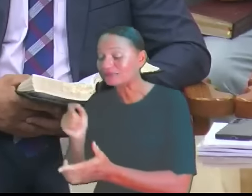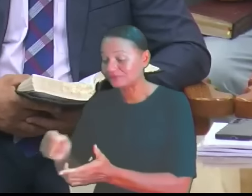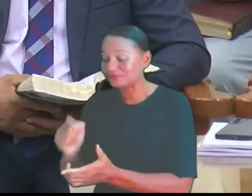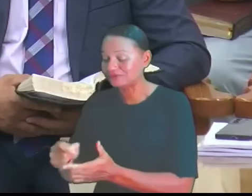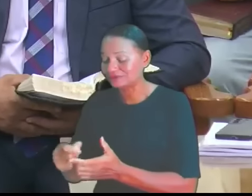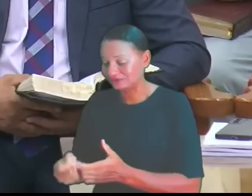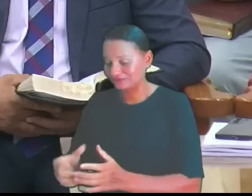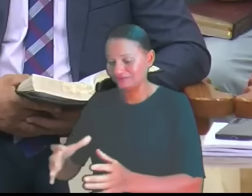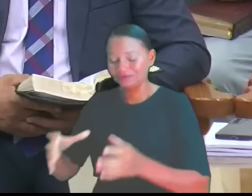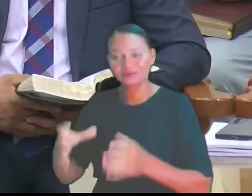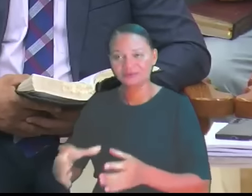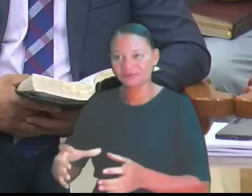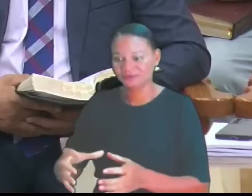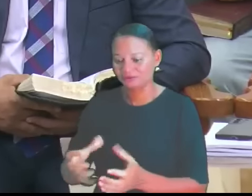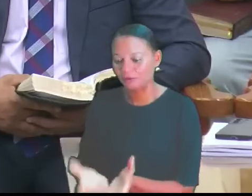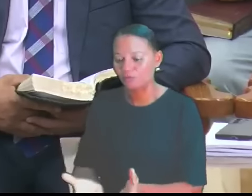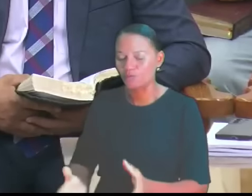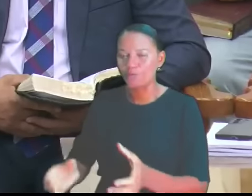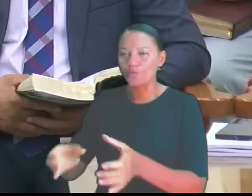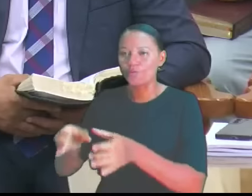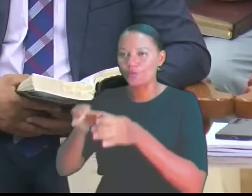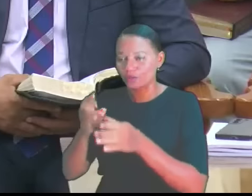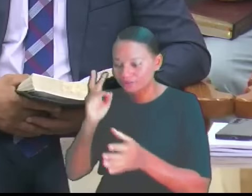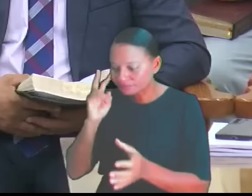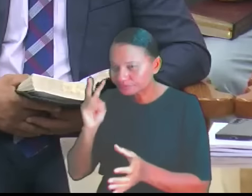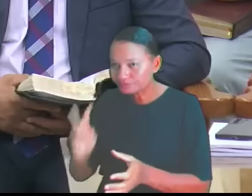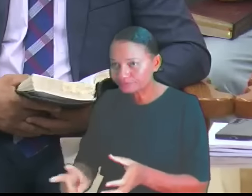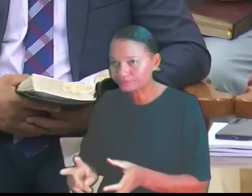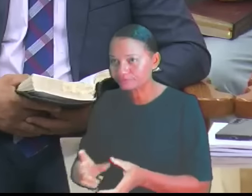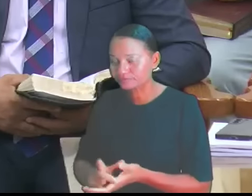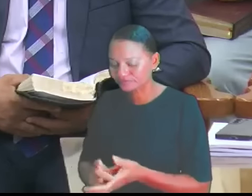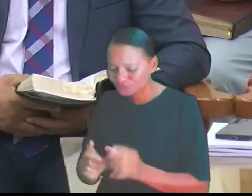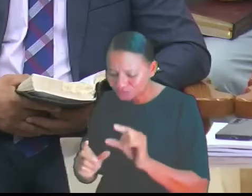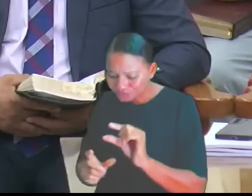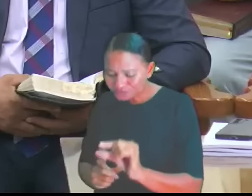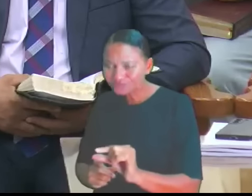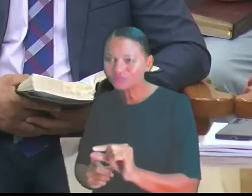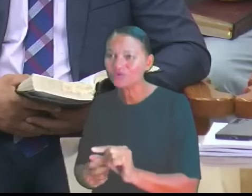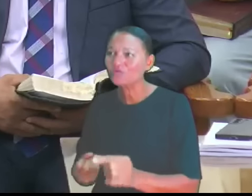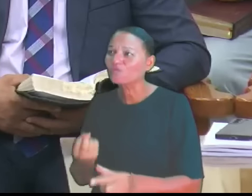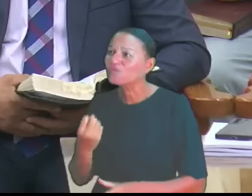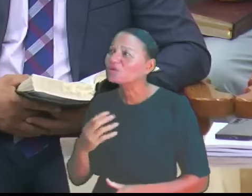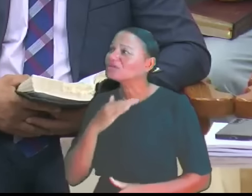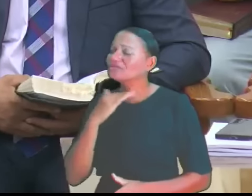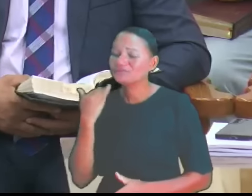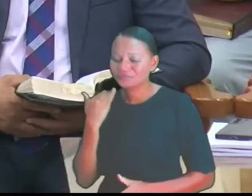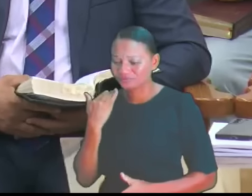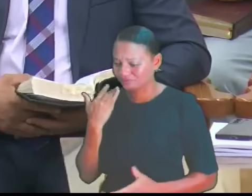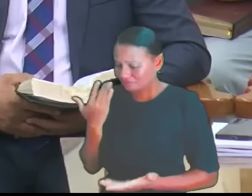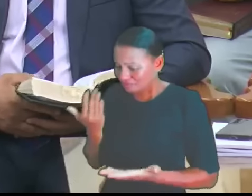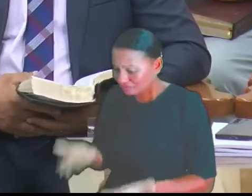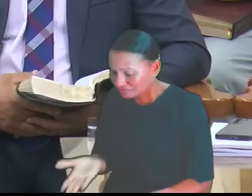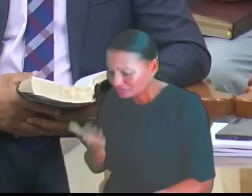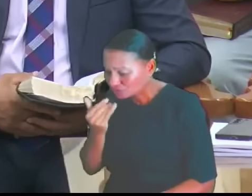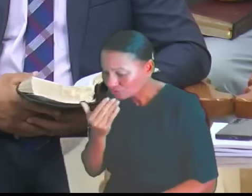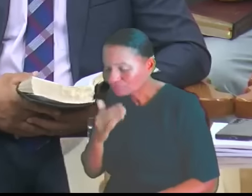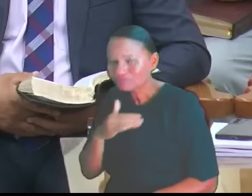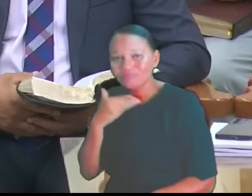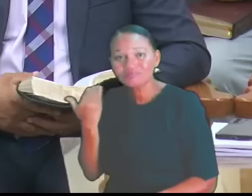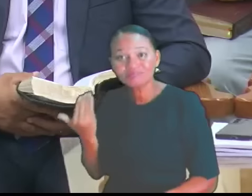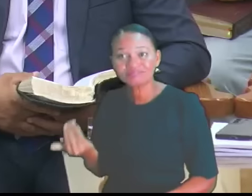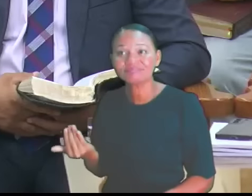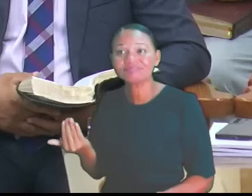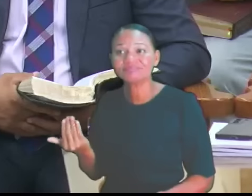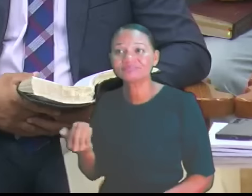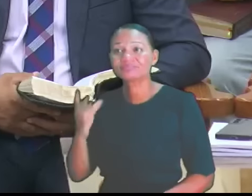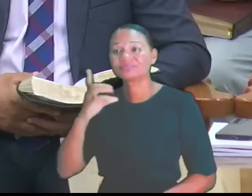botija. Quando ela olhou a panela dela e viu o restinho, ela disse: vou morrer. Tinha morte na panela. O que